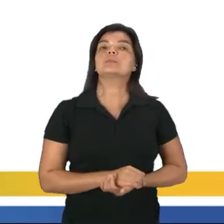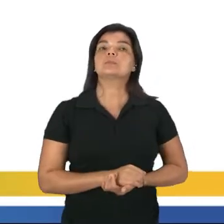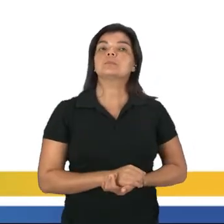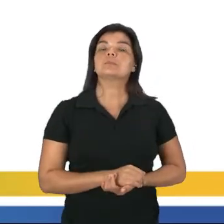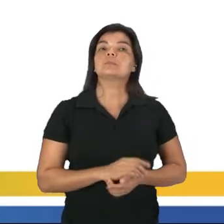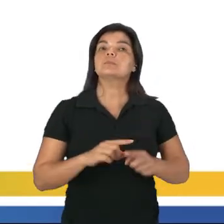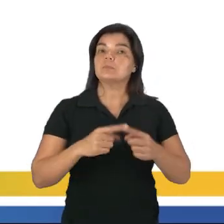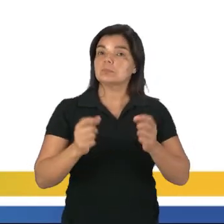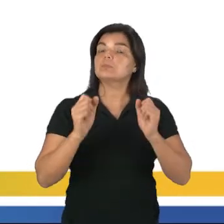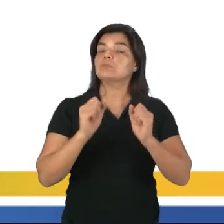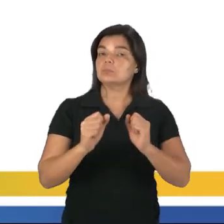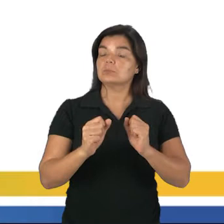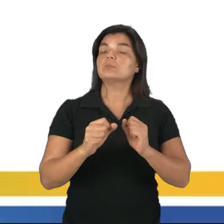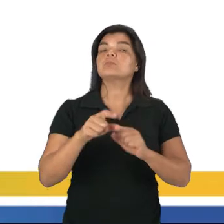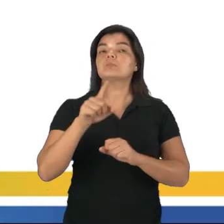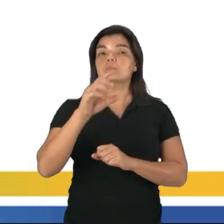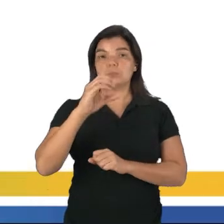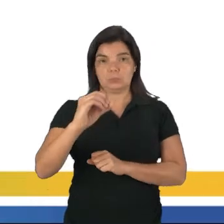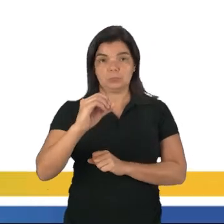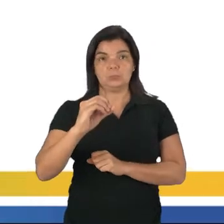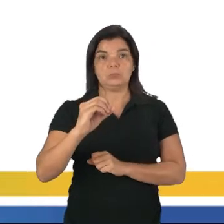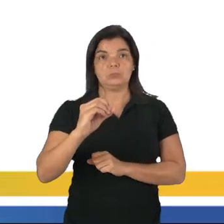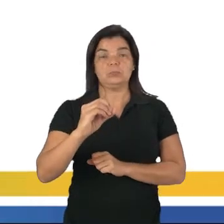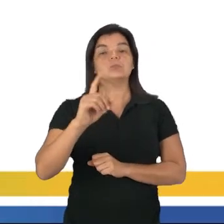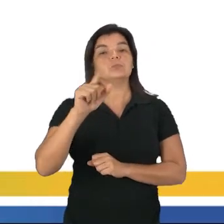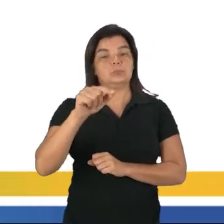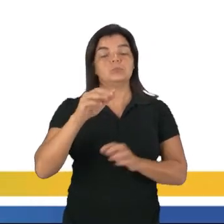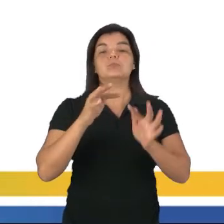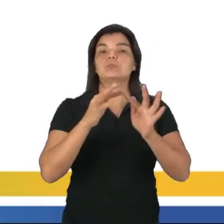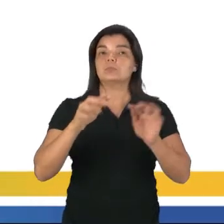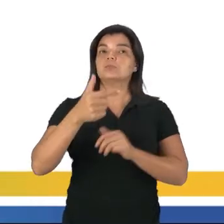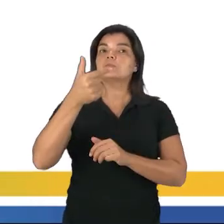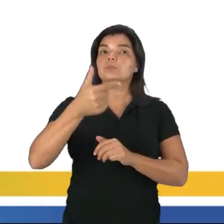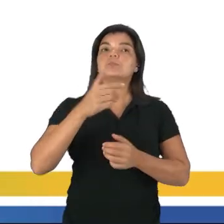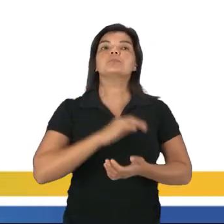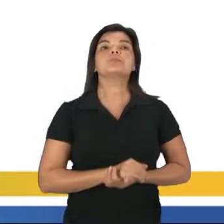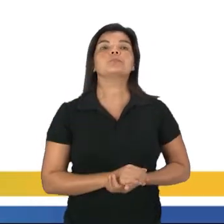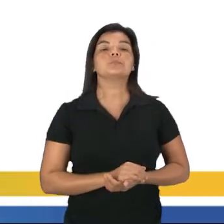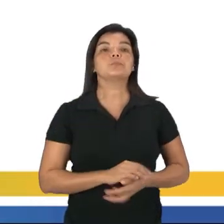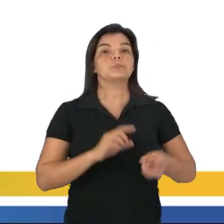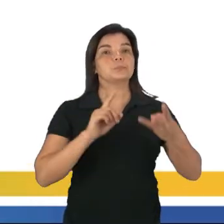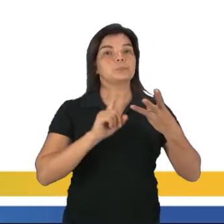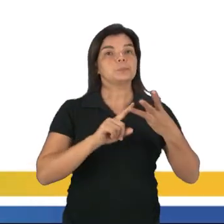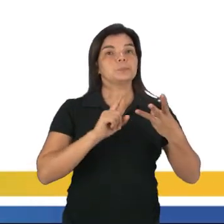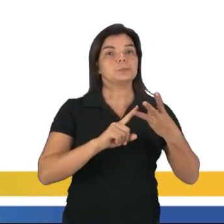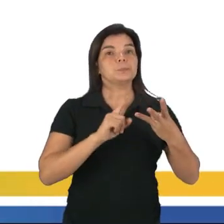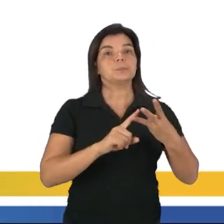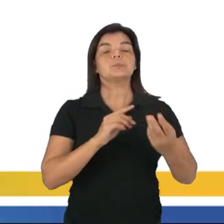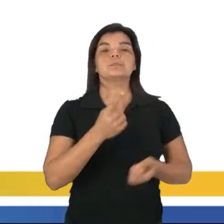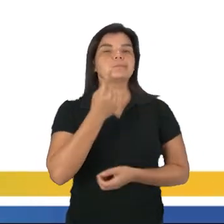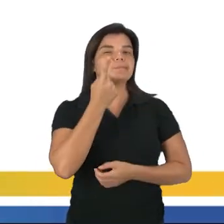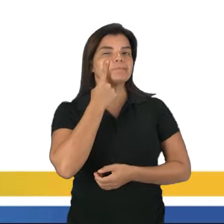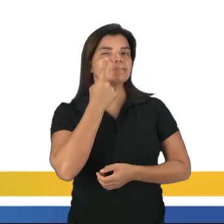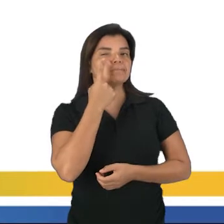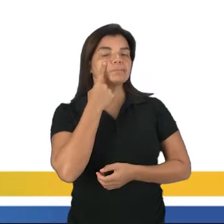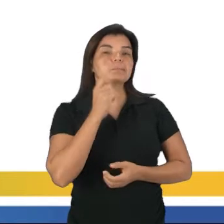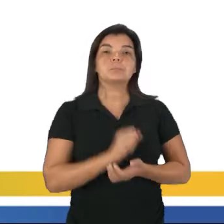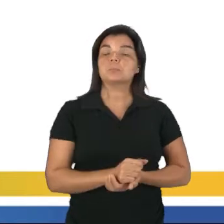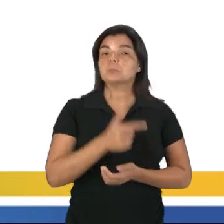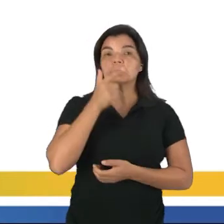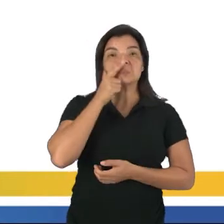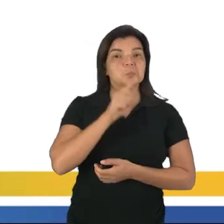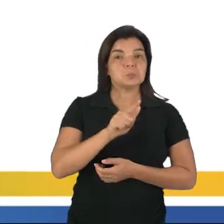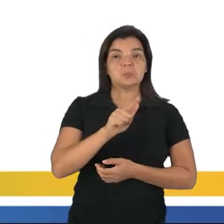aparecendo, ele pode assumir o valor zero. Então, é sim uma função do segundo grau. Já a terceira função, observe aí que a gente não